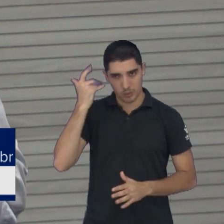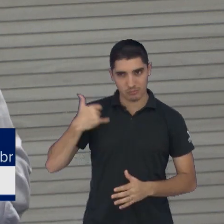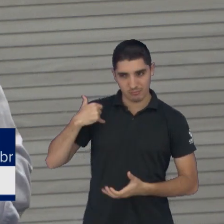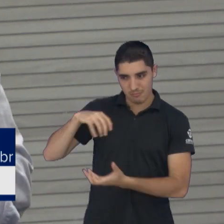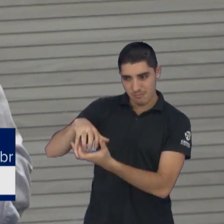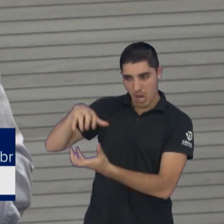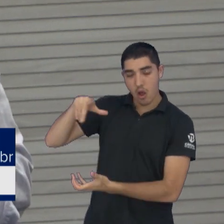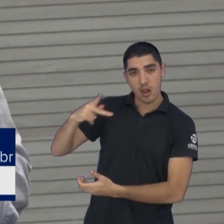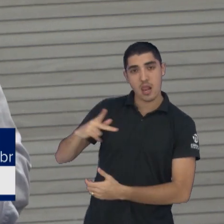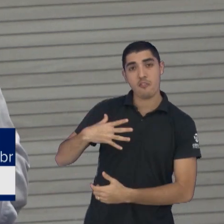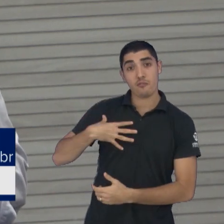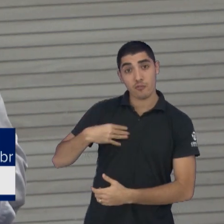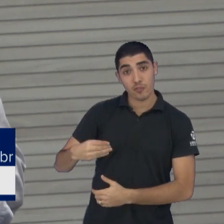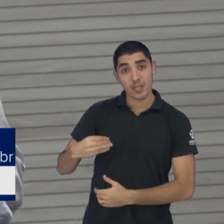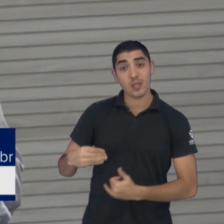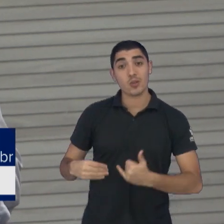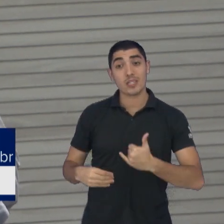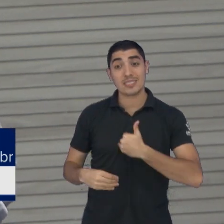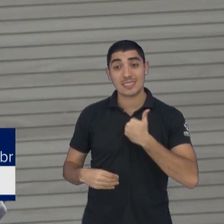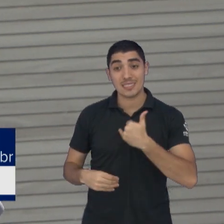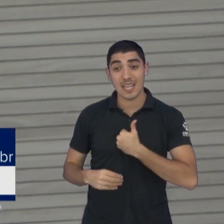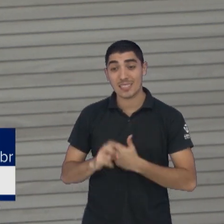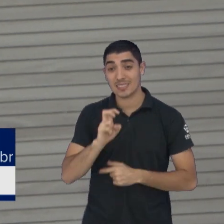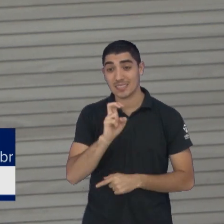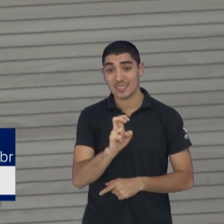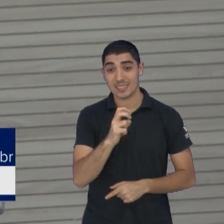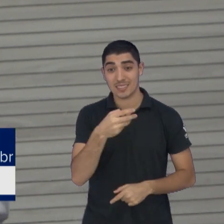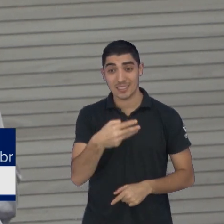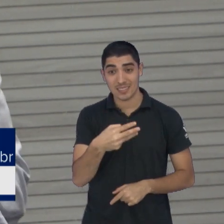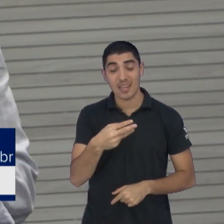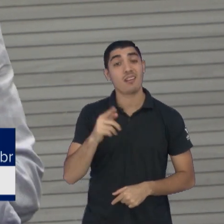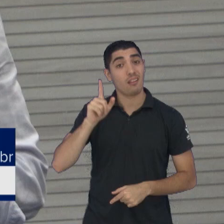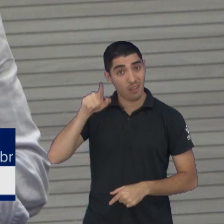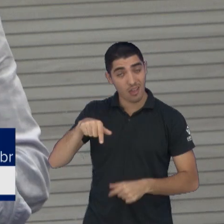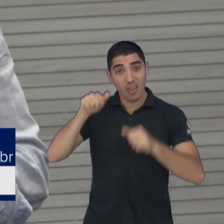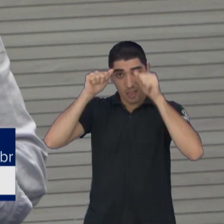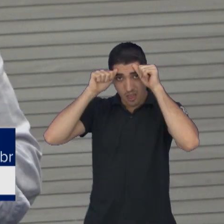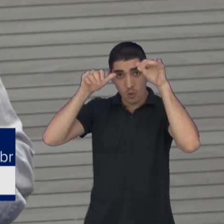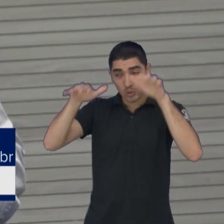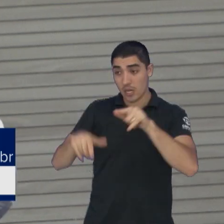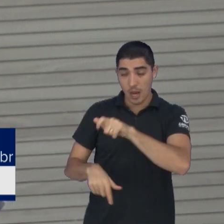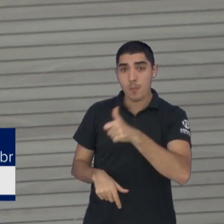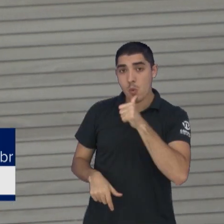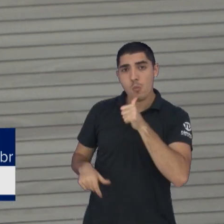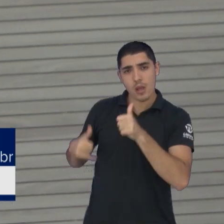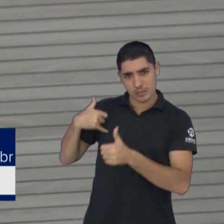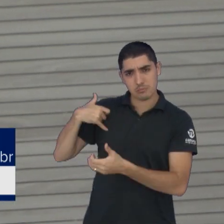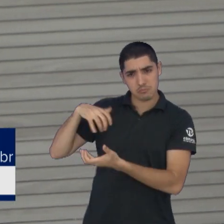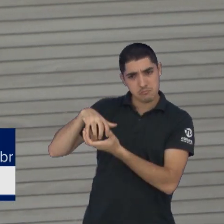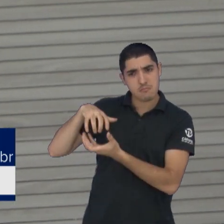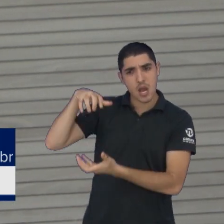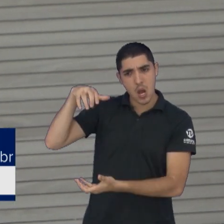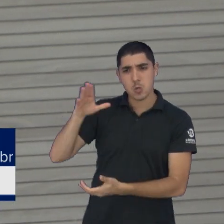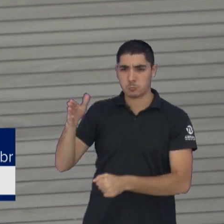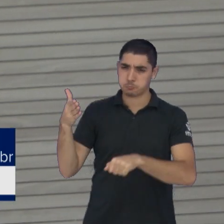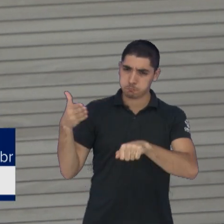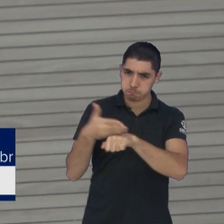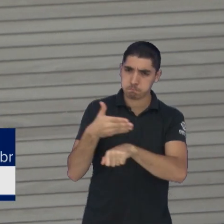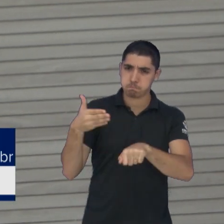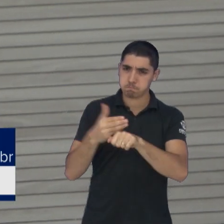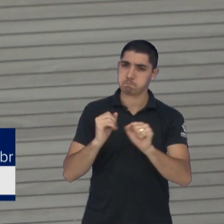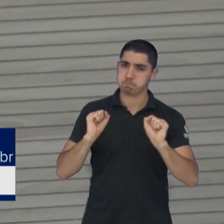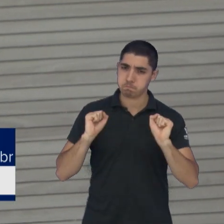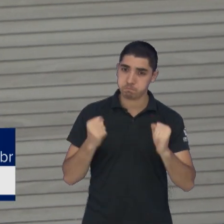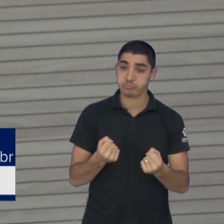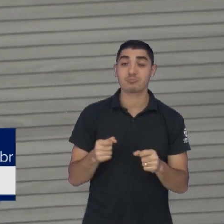filho de 53 anos, autista, uma senhora que é muito atuante, e ela também perdeu